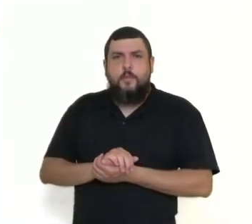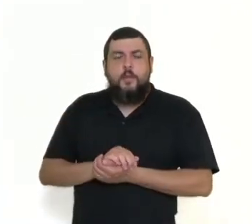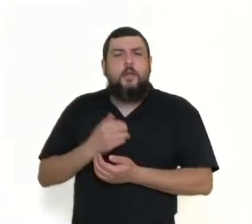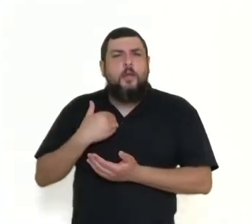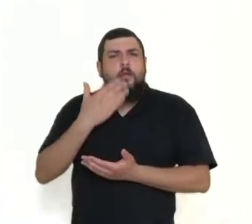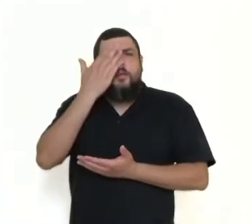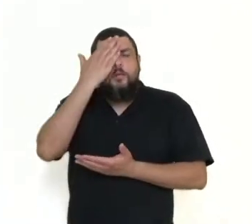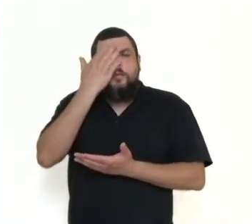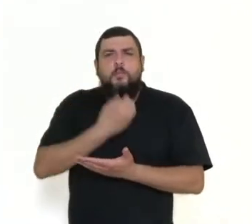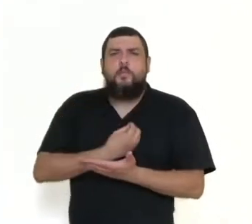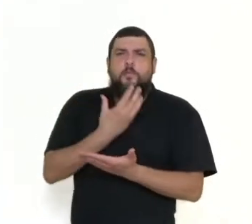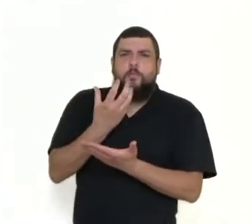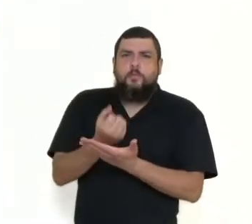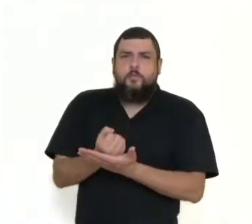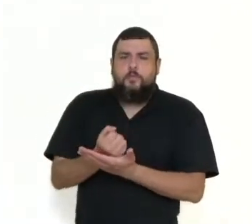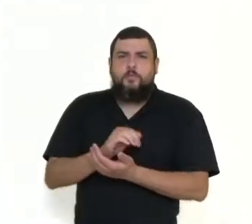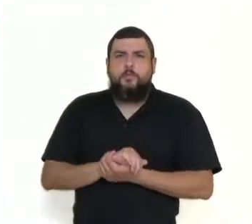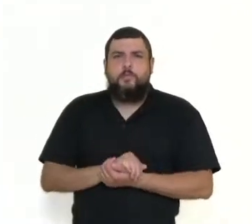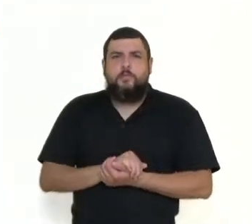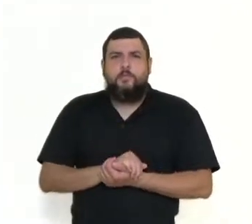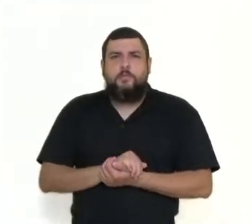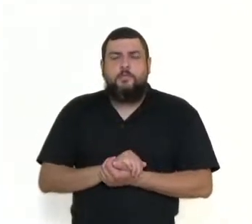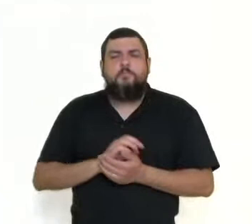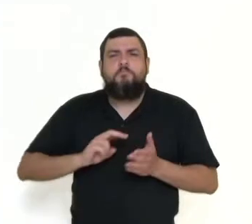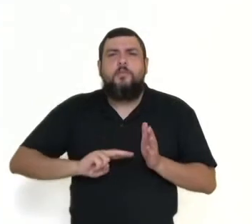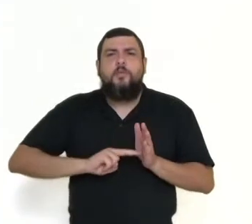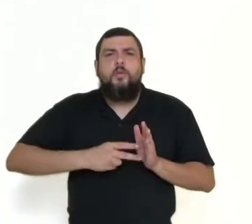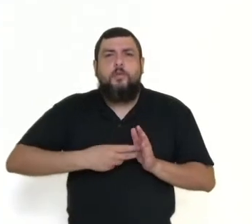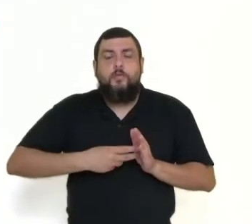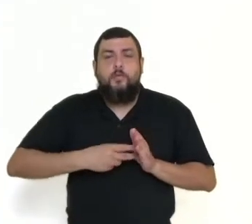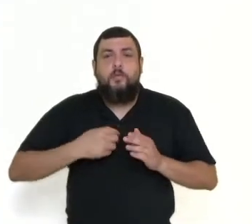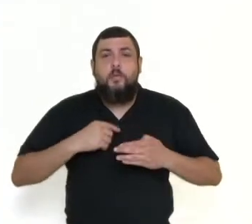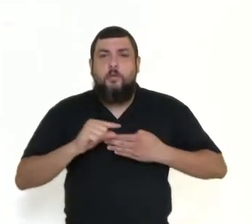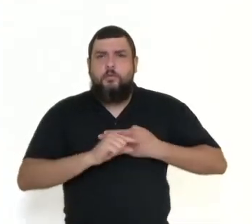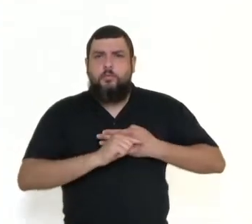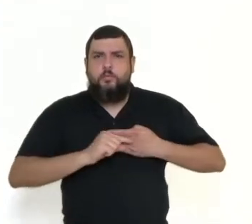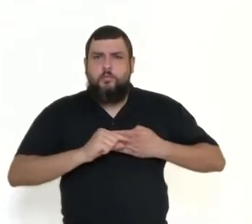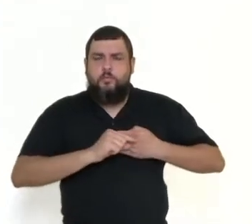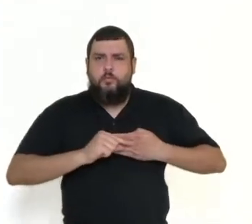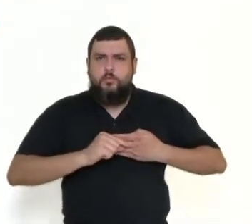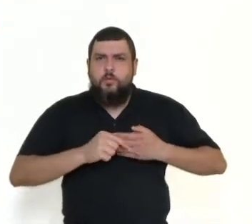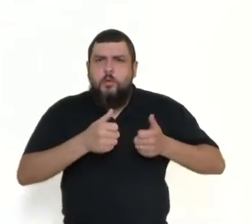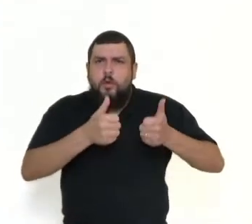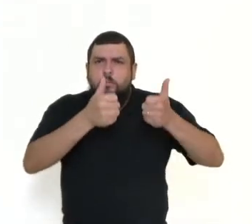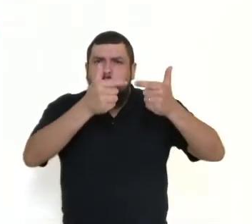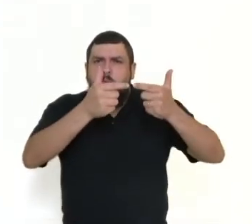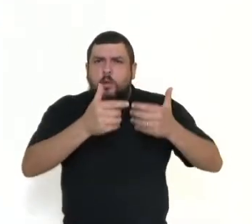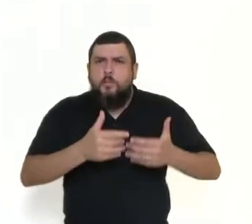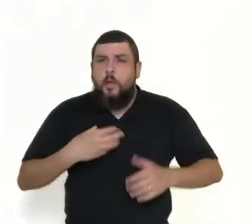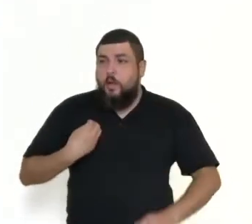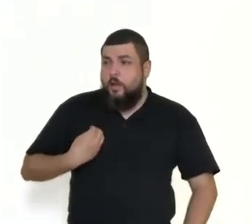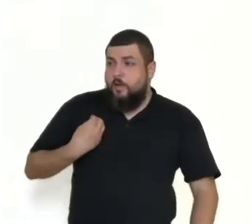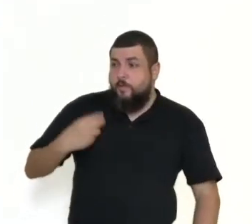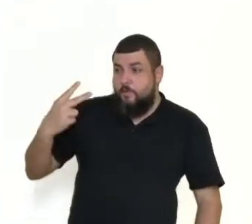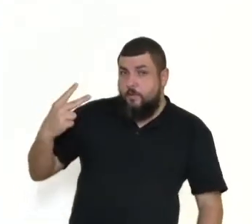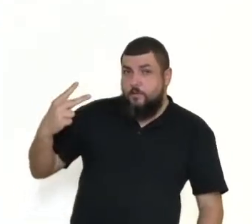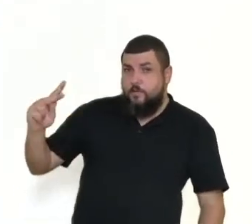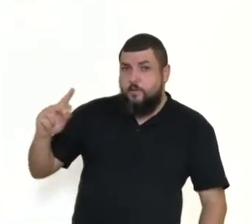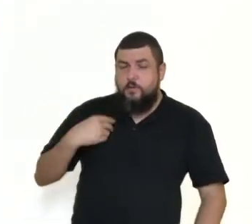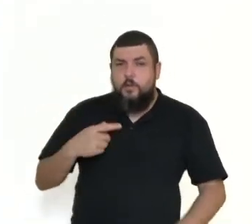biografia. Ou seja, um autor relata a vida de outra pessoa, incluindo também, às